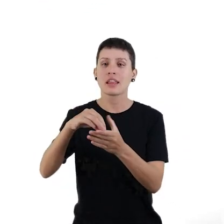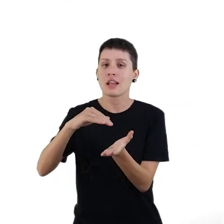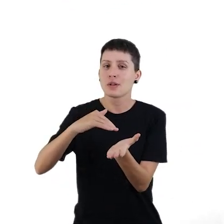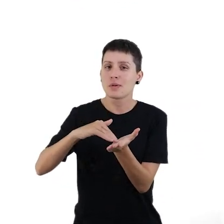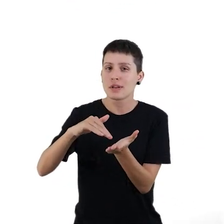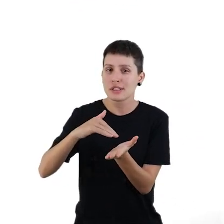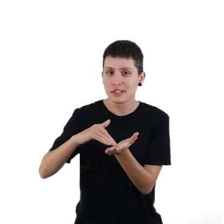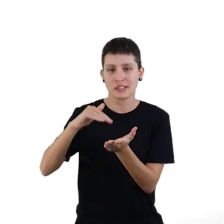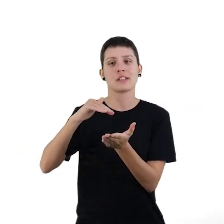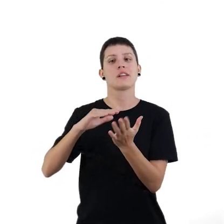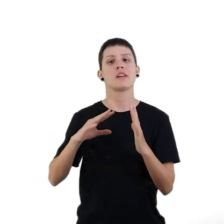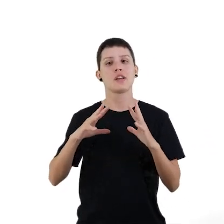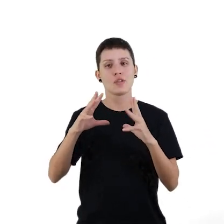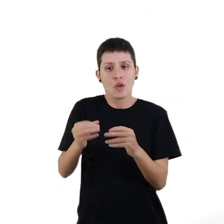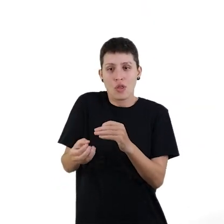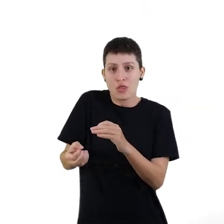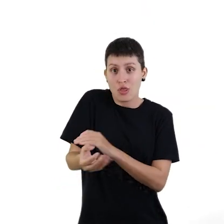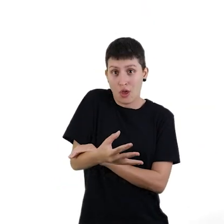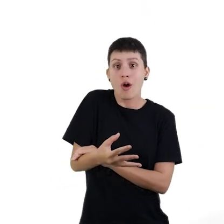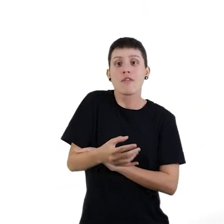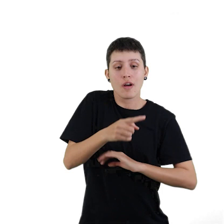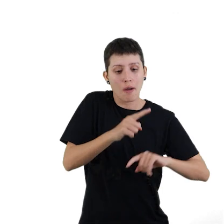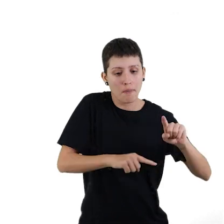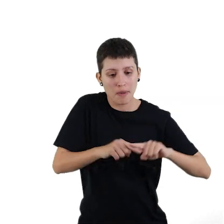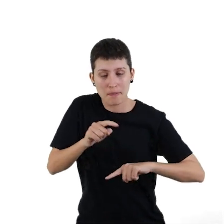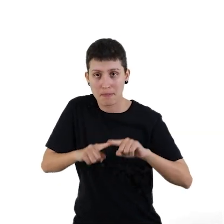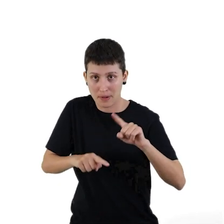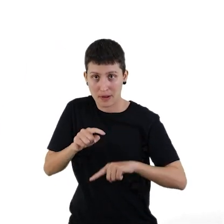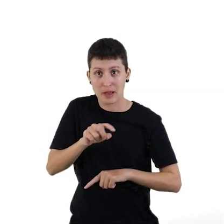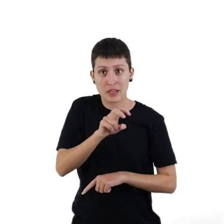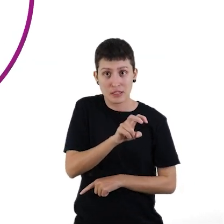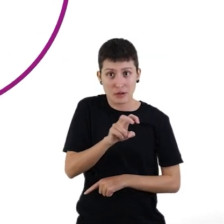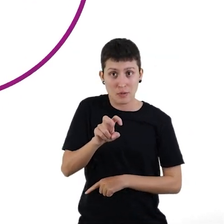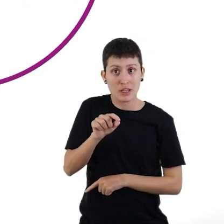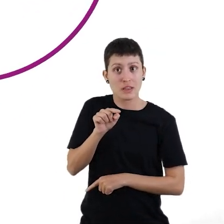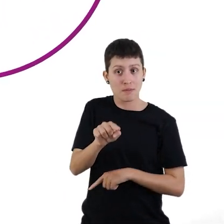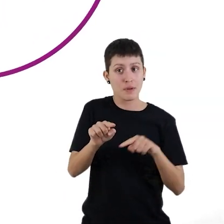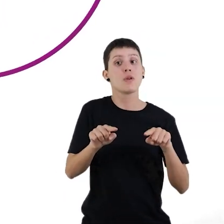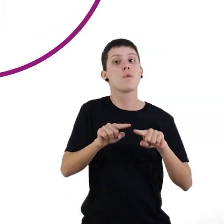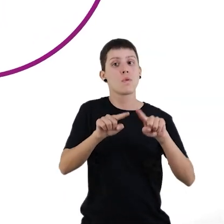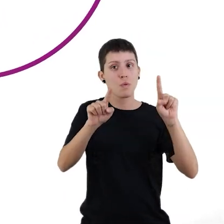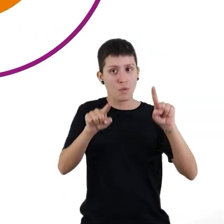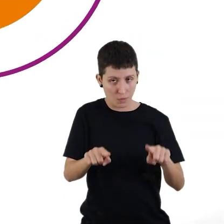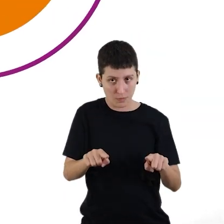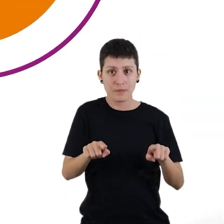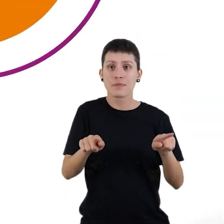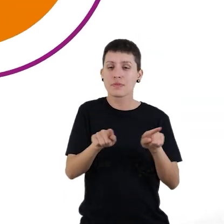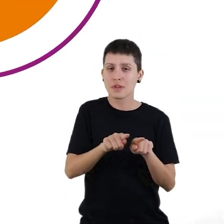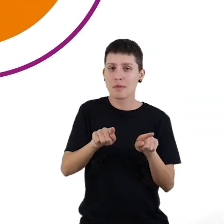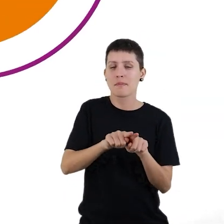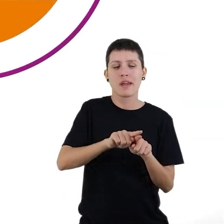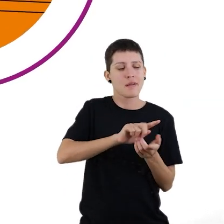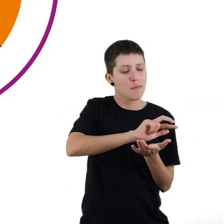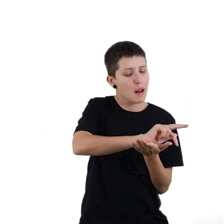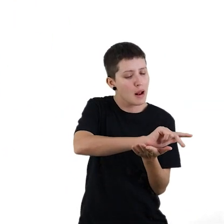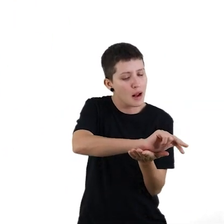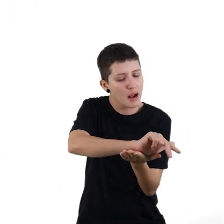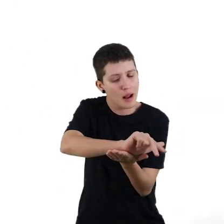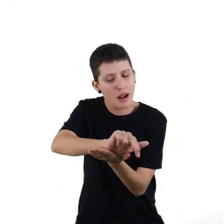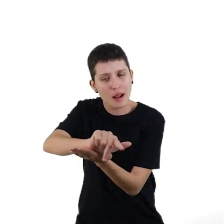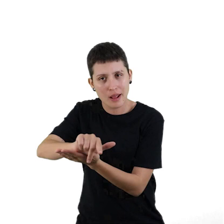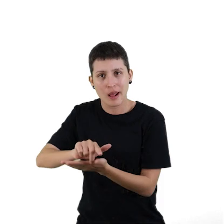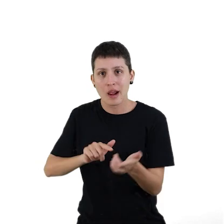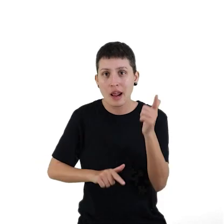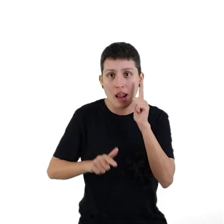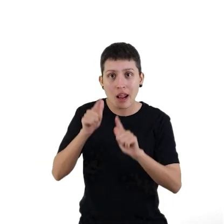administrativo, nova produção com 55 colaboradores, almoxarifado, corte e produção. Conquistou